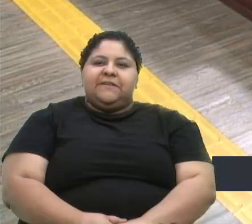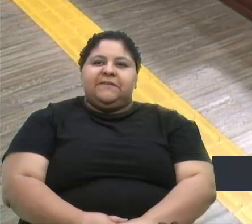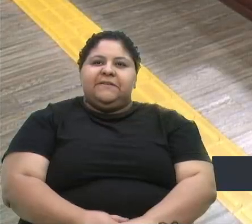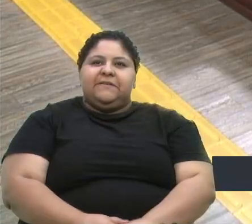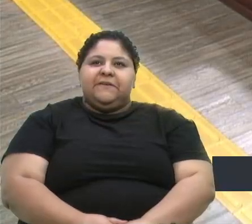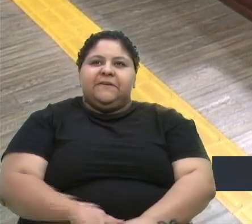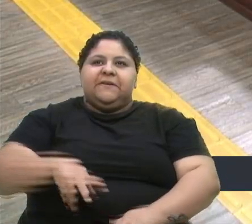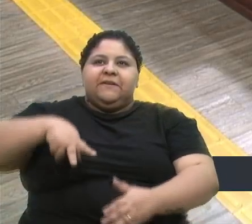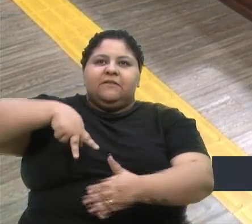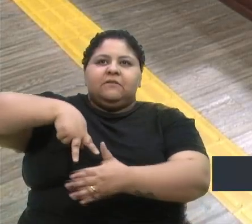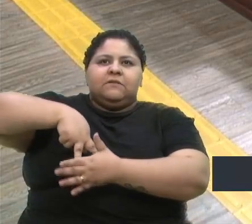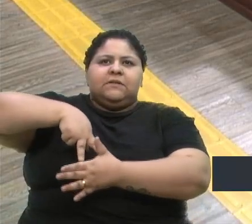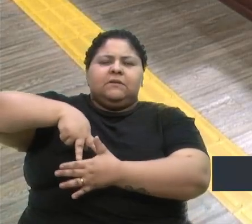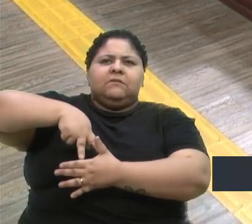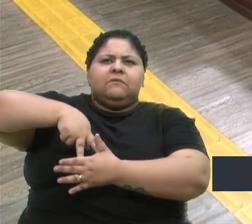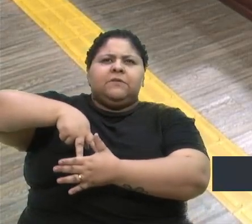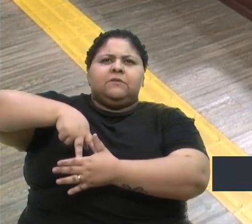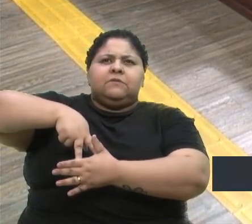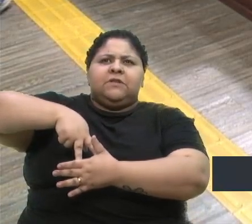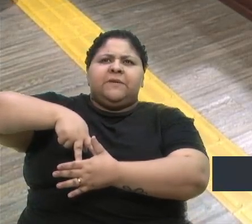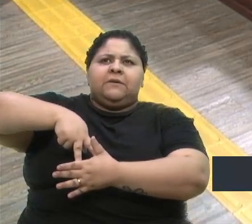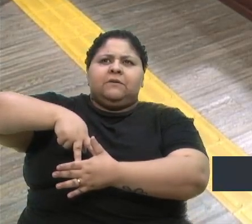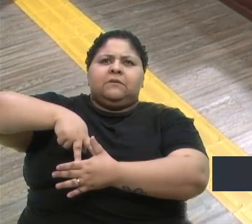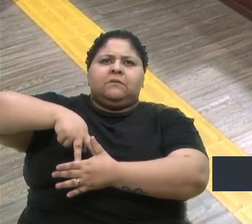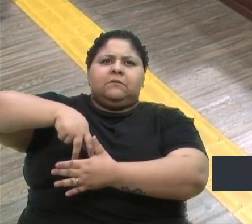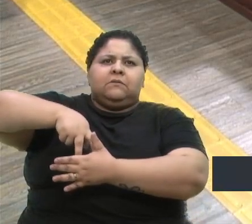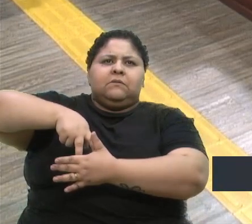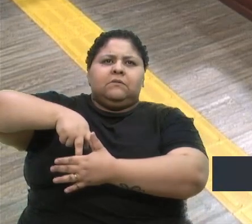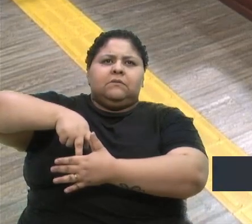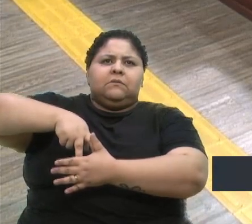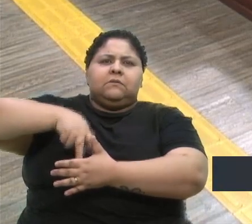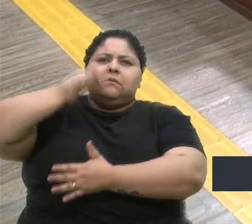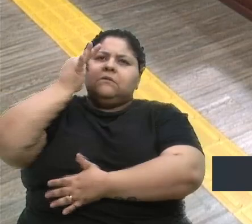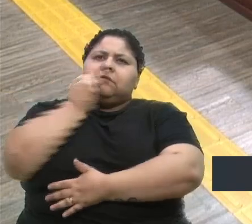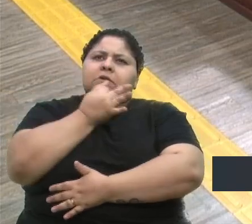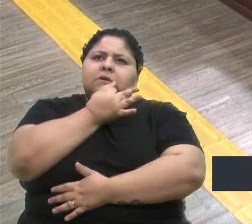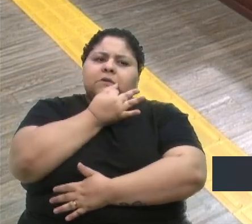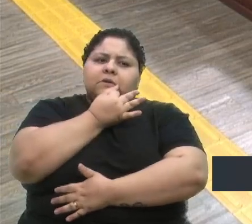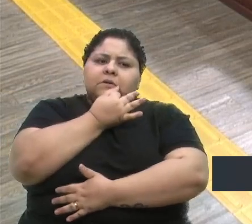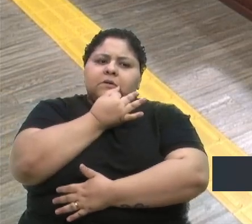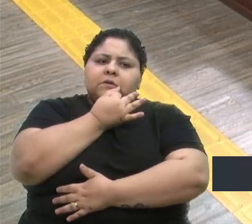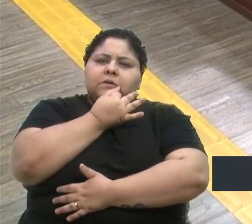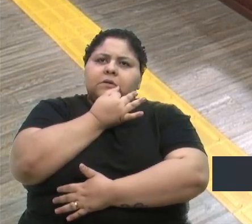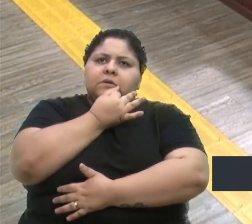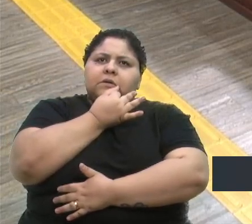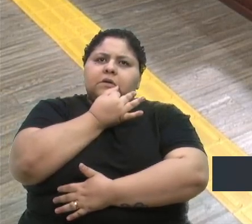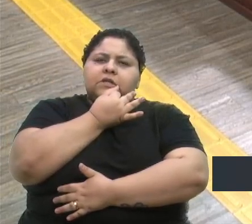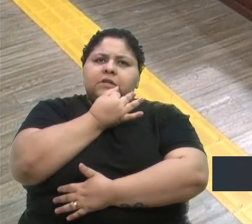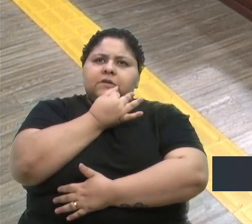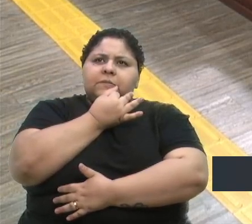PSDB. Na tribuna, Tatiane Frisso.